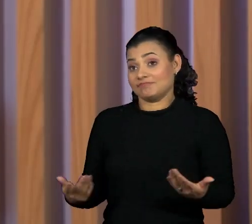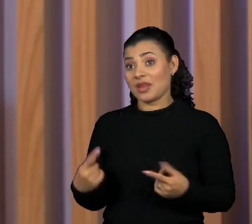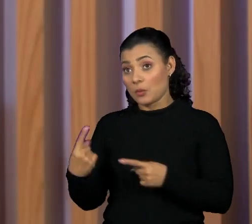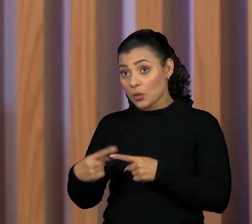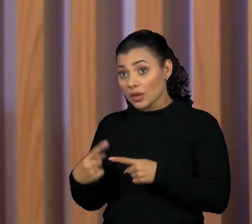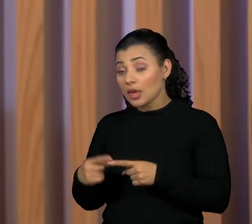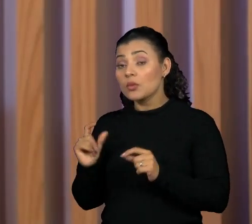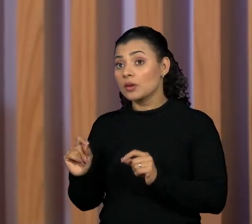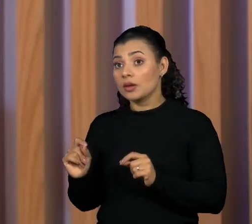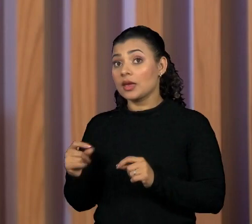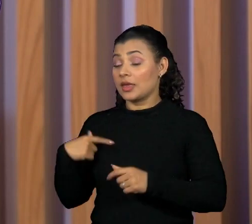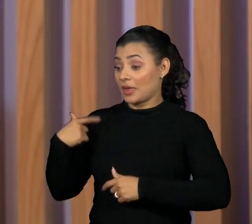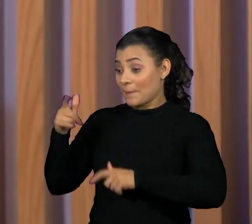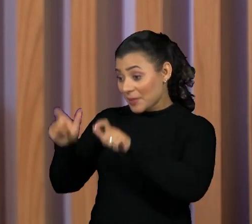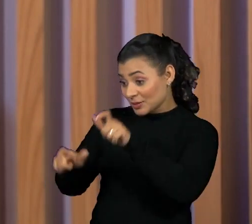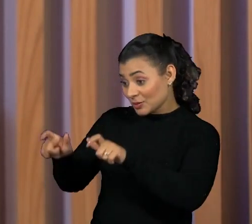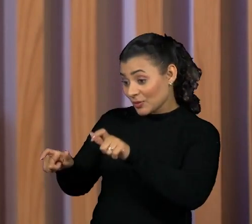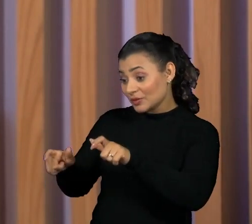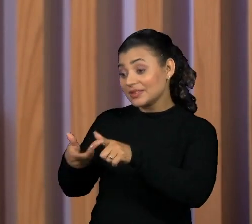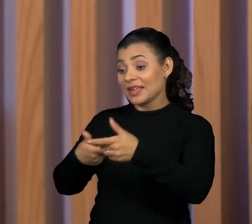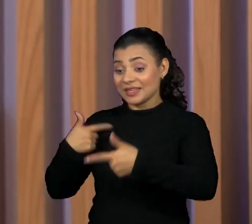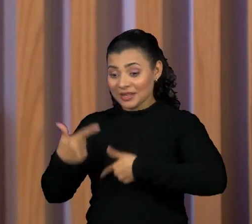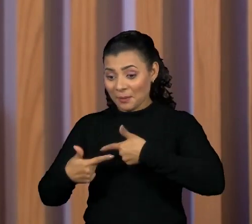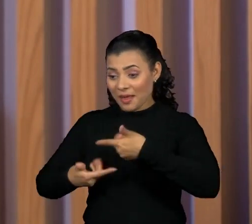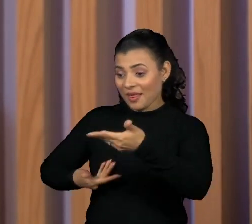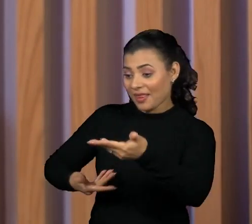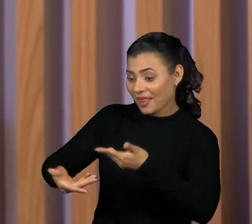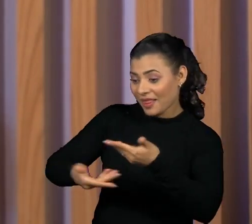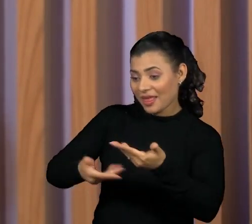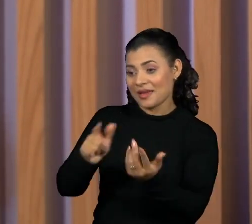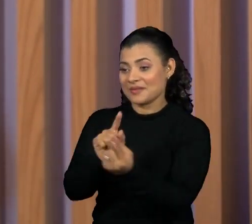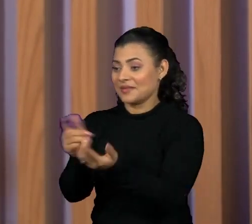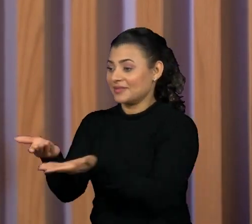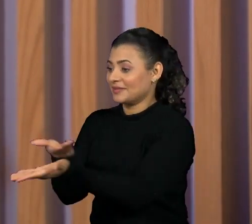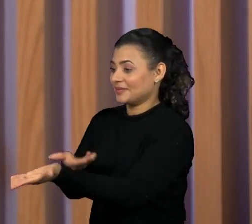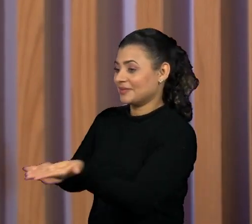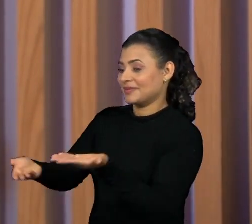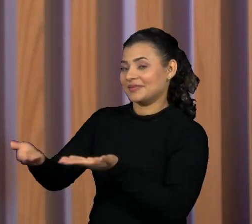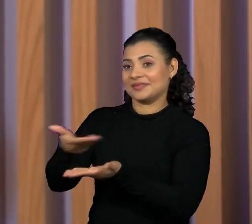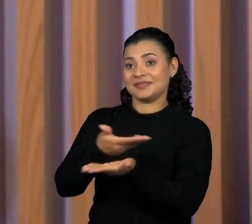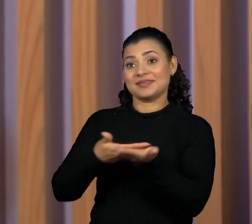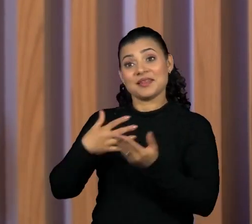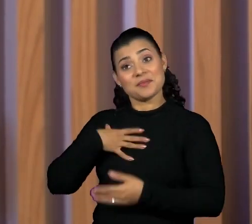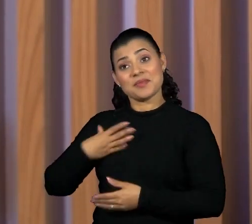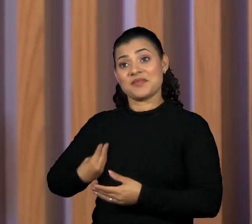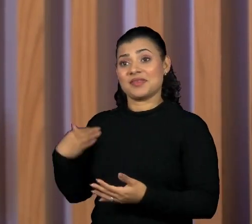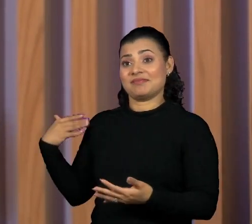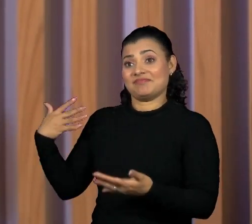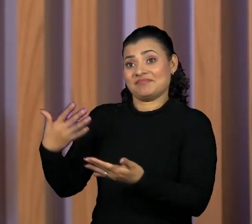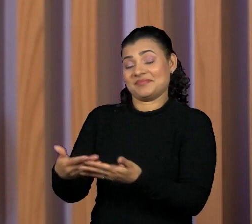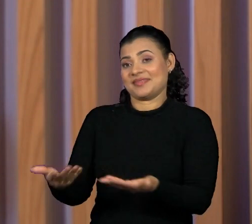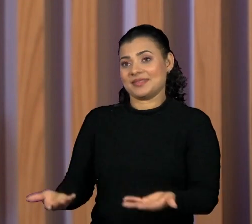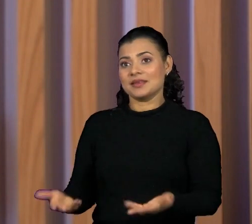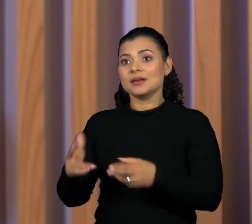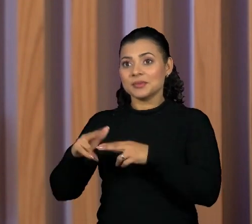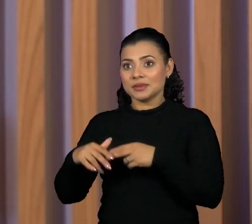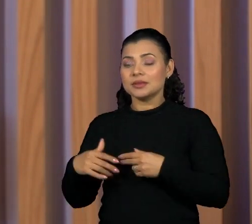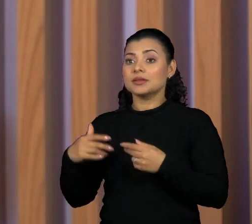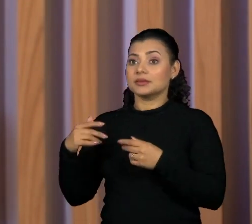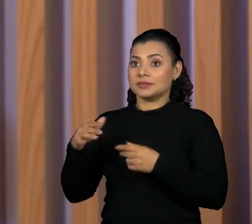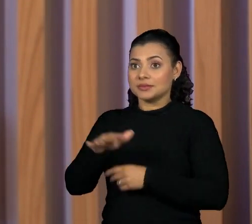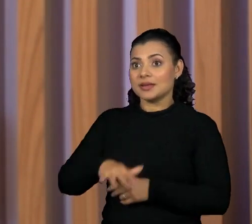Porque trabalhamos com pessoas para pessoas, né? Então acho que essa é a minha trajetória e me trouxe aí